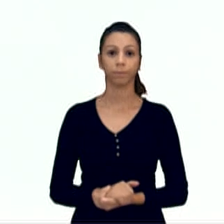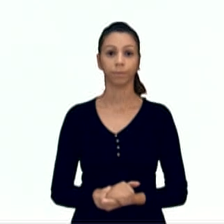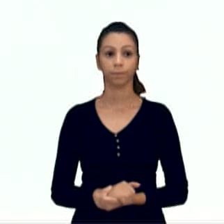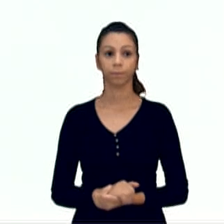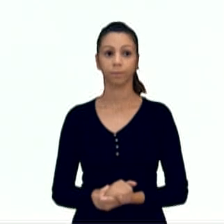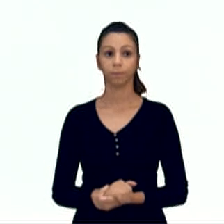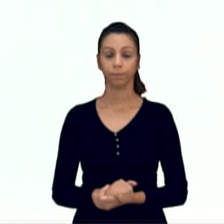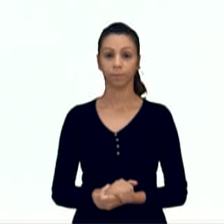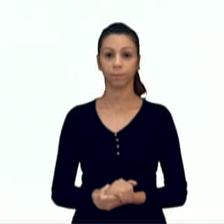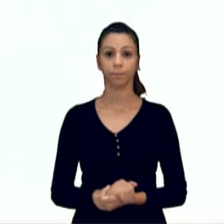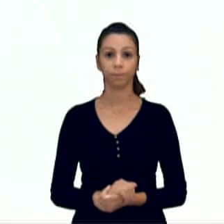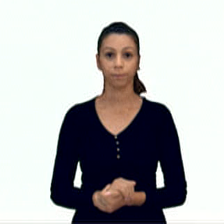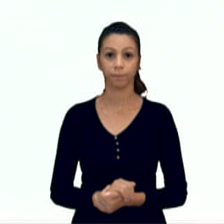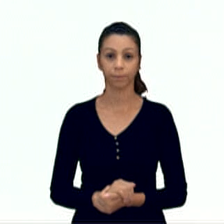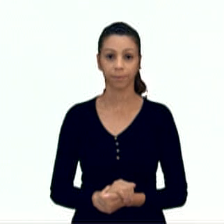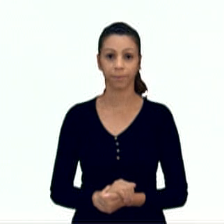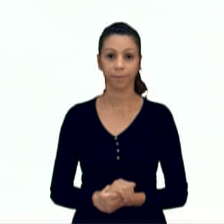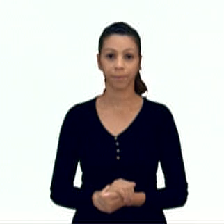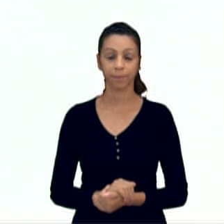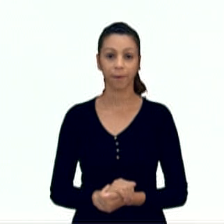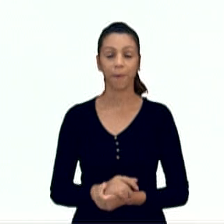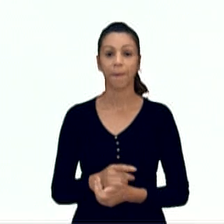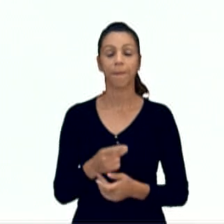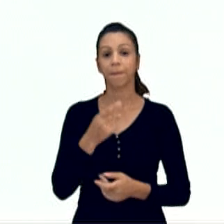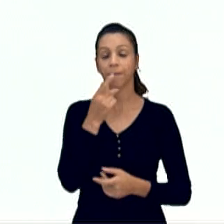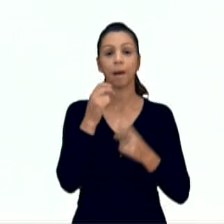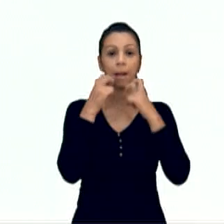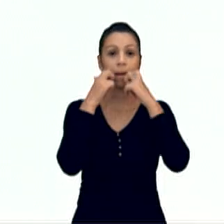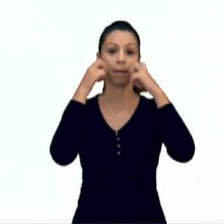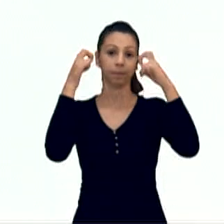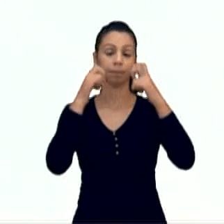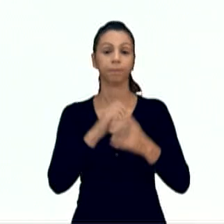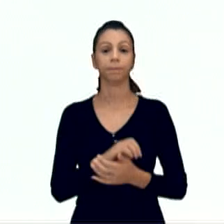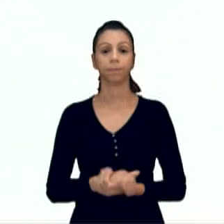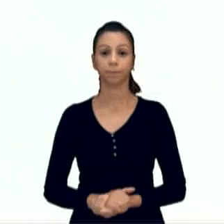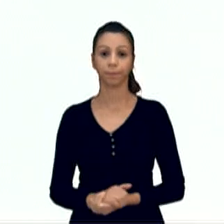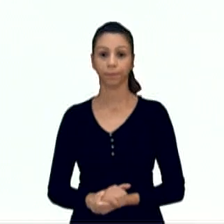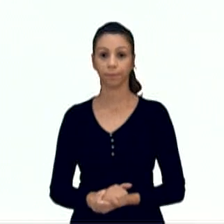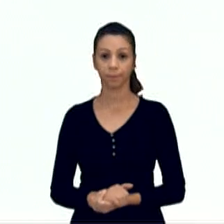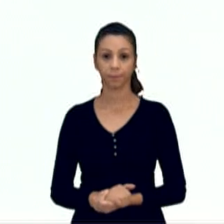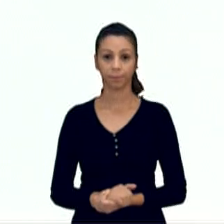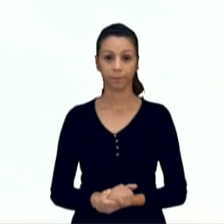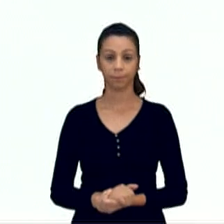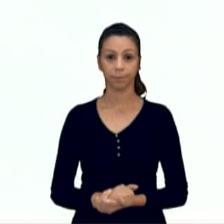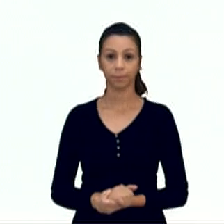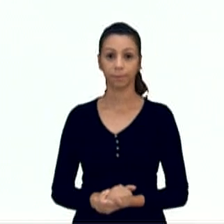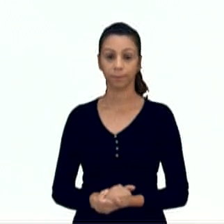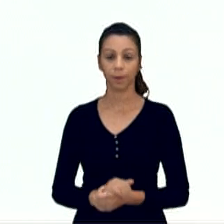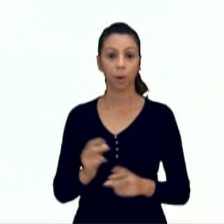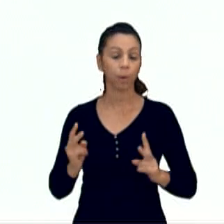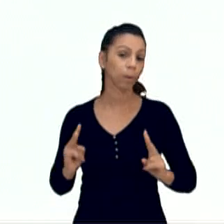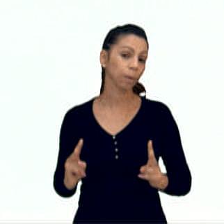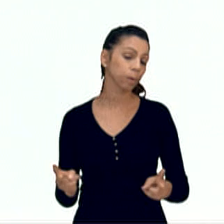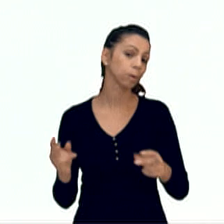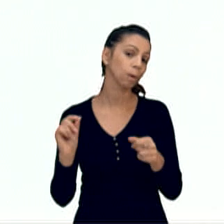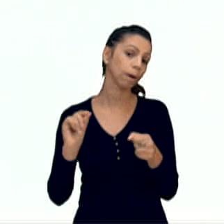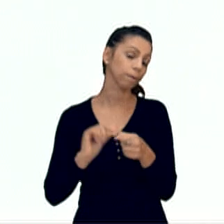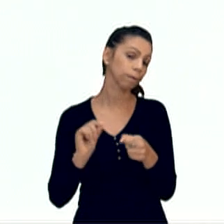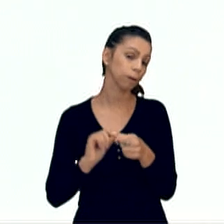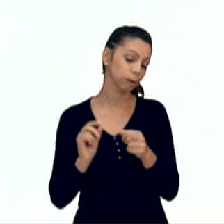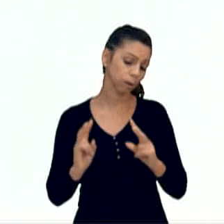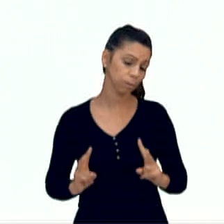up. Speak up é falar alto. Letter C, go on. Continuar fazendo,